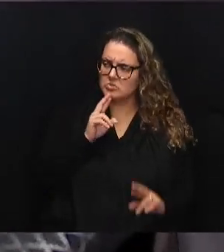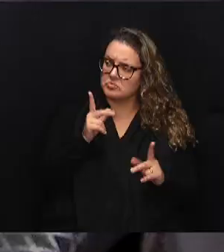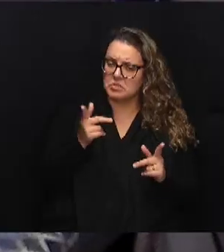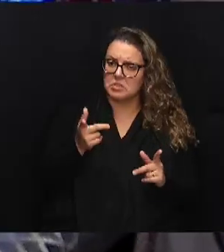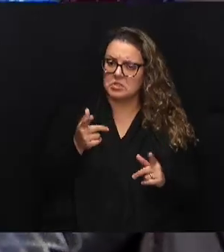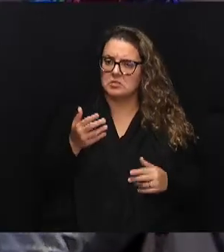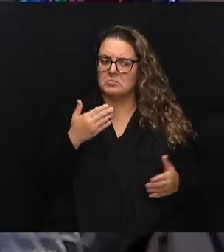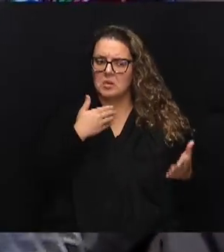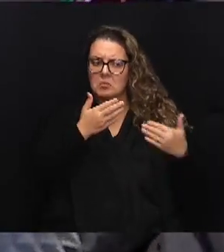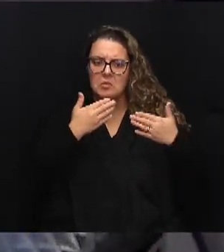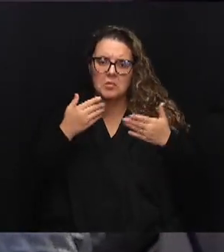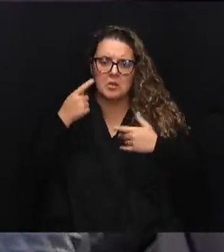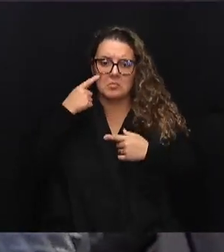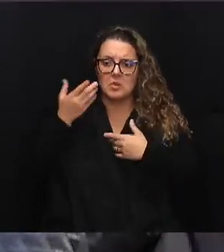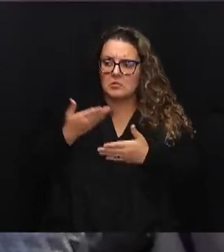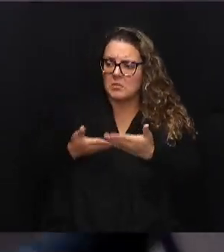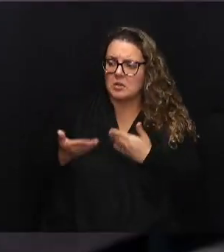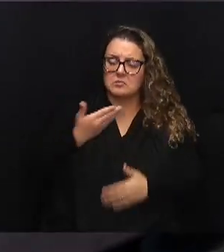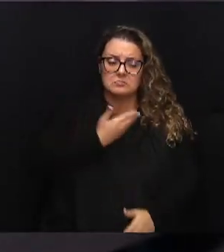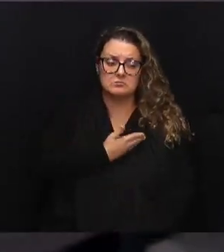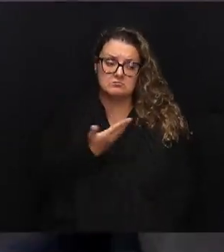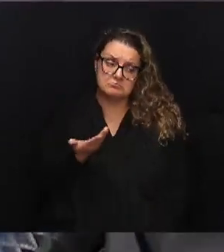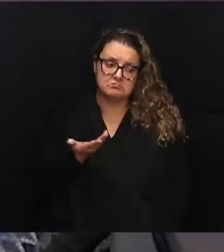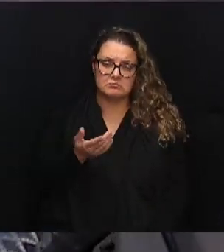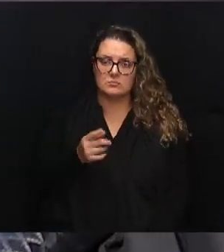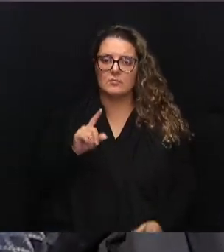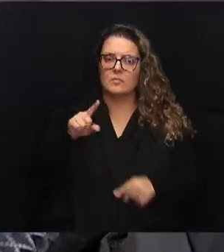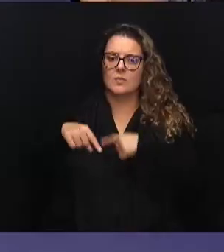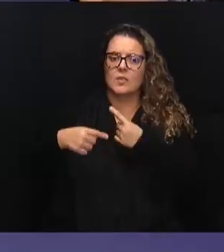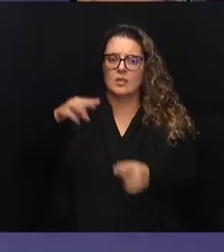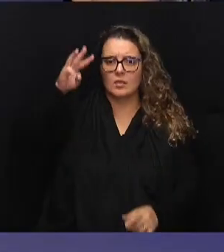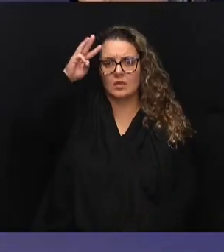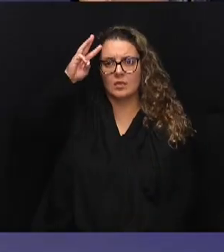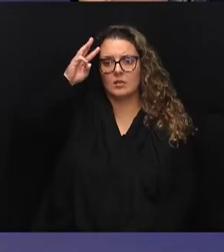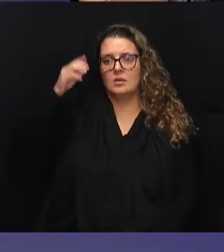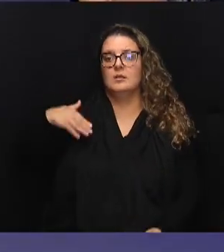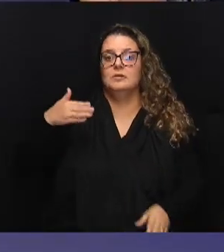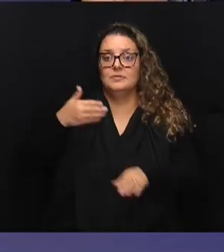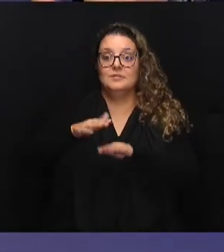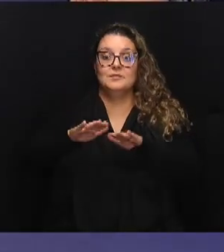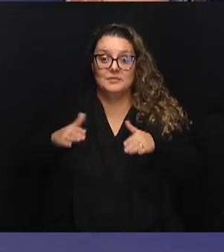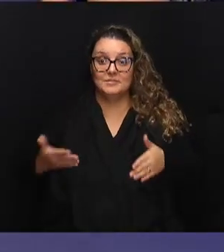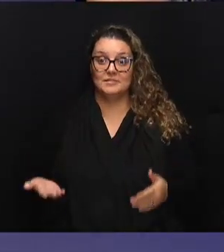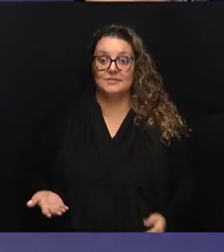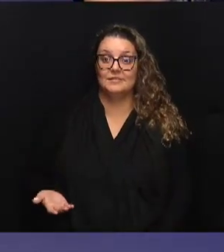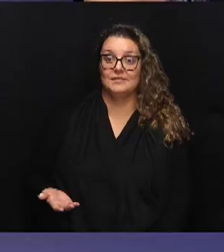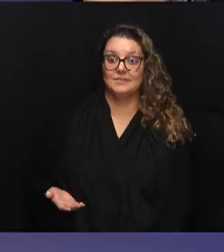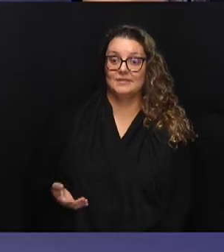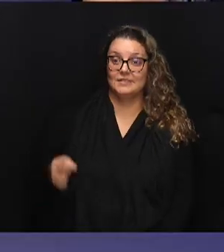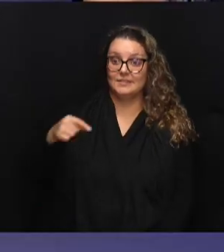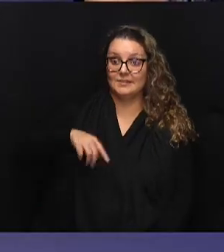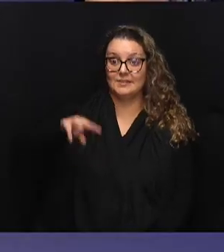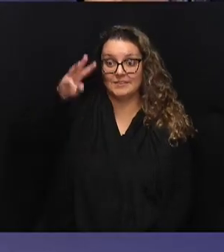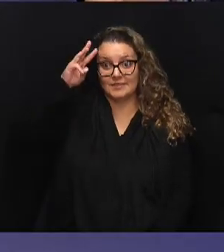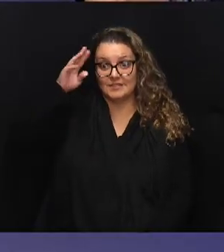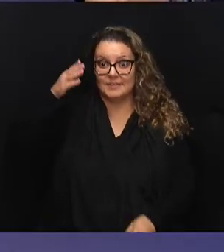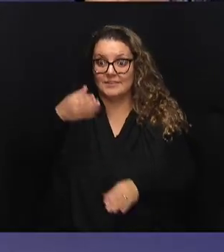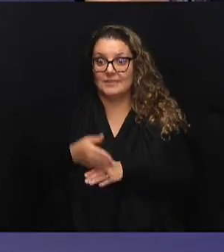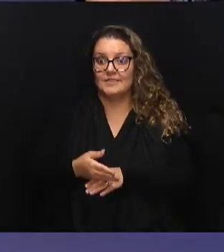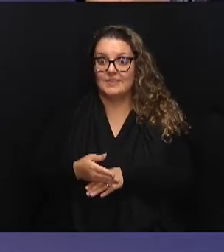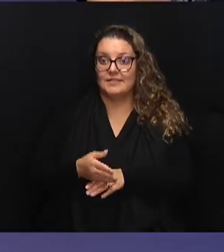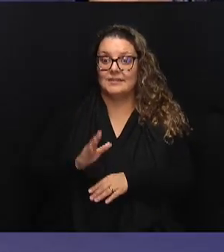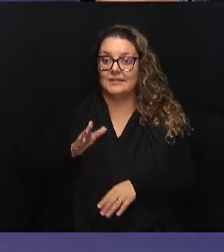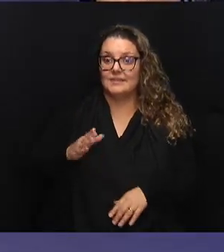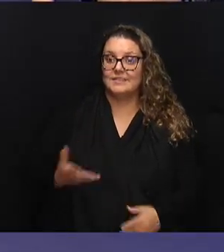trocando ideias, amizades, tudo assim. Aí na outra terça-feira eu já entrei na mesa já, né? Nessa terça-feira que eu entrei, cara, já fiz a final